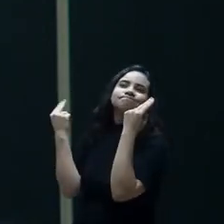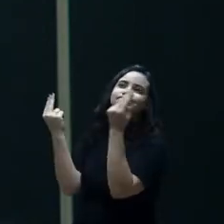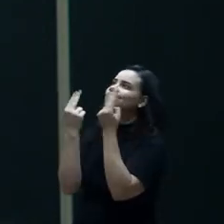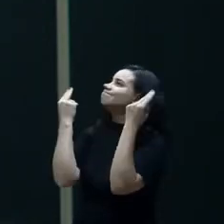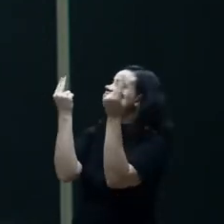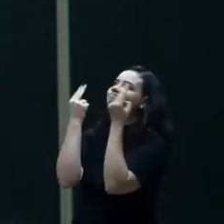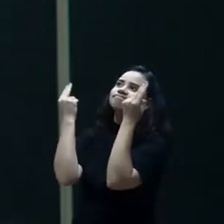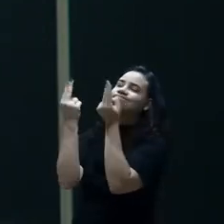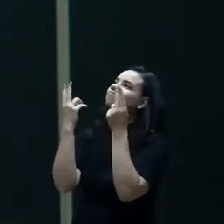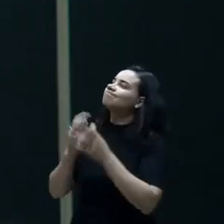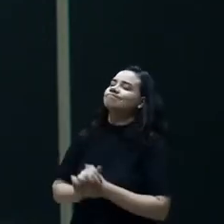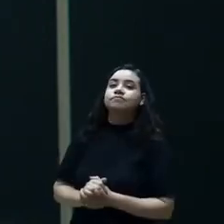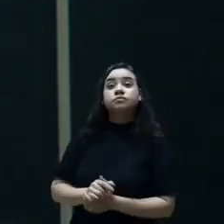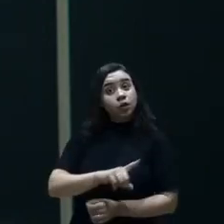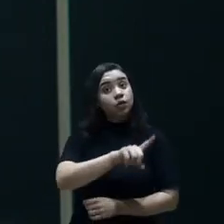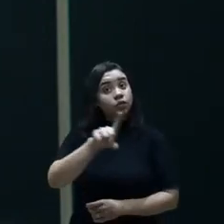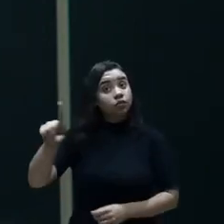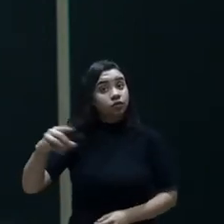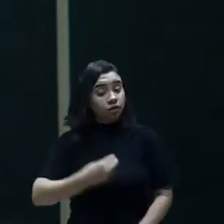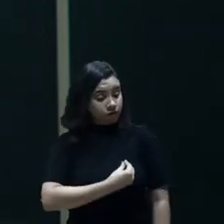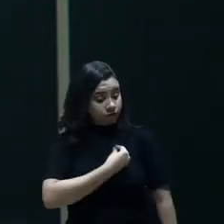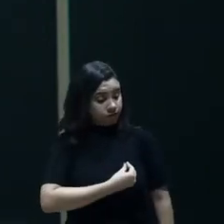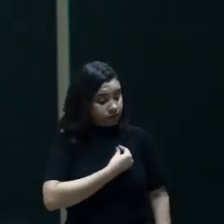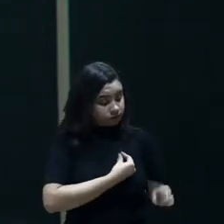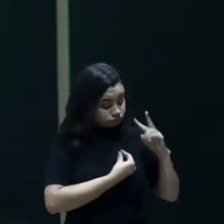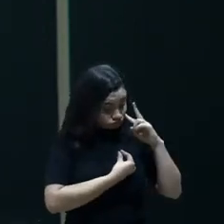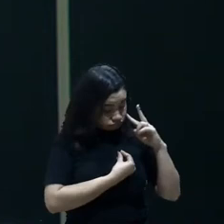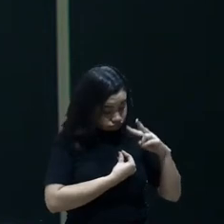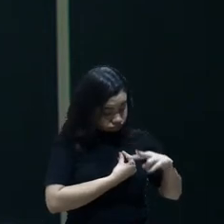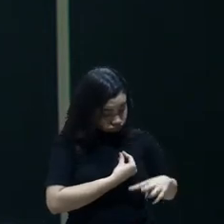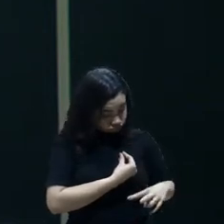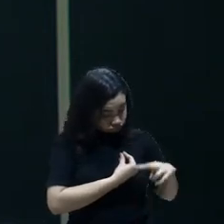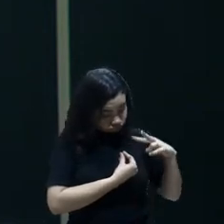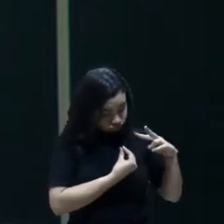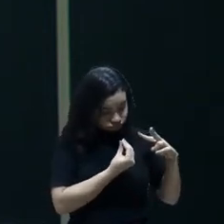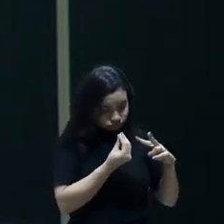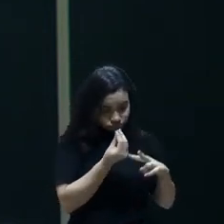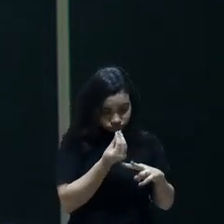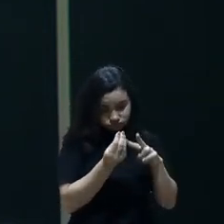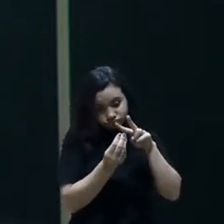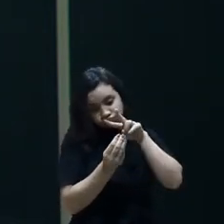Só analisa a sua vida para você ver se por muitas das vezes você não está agindo assim.